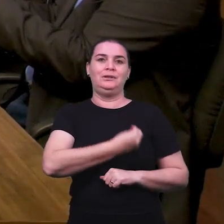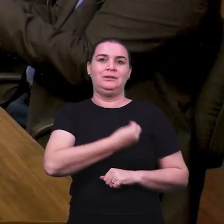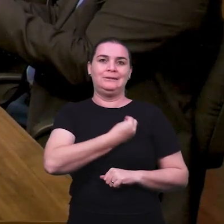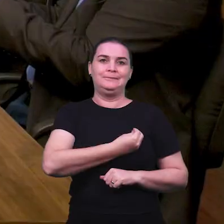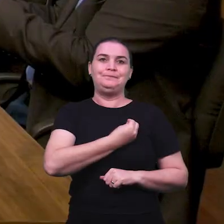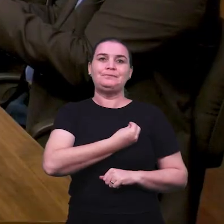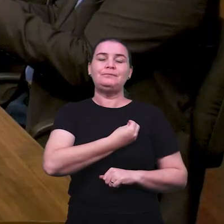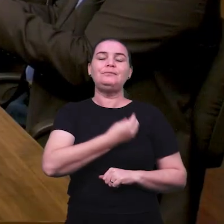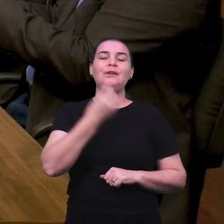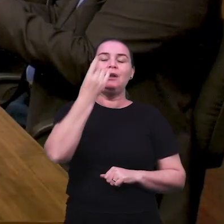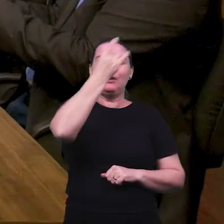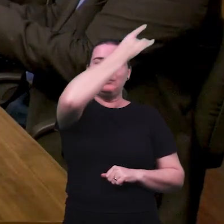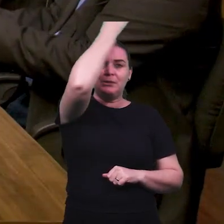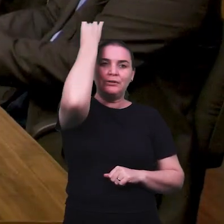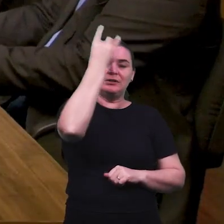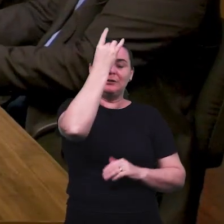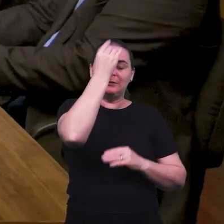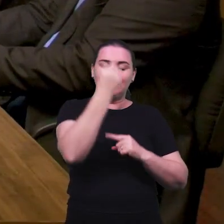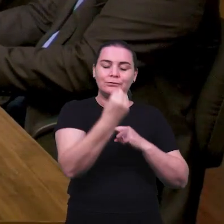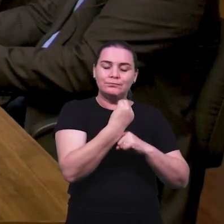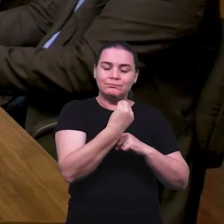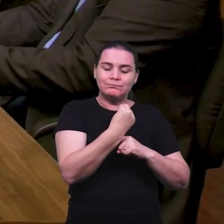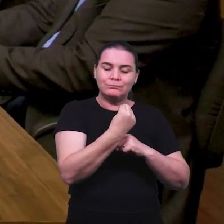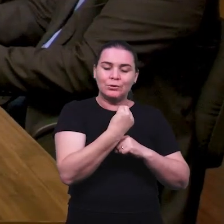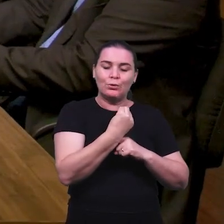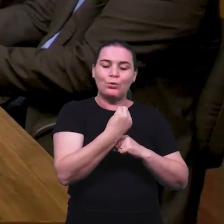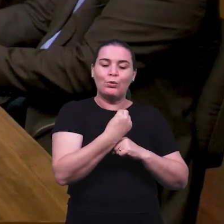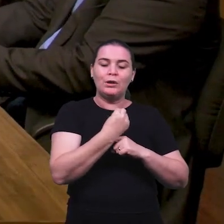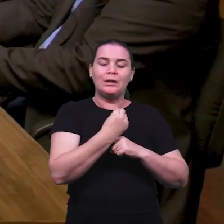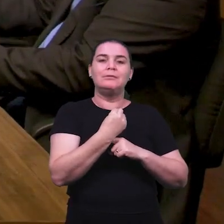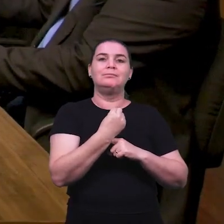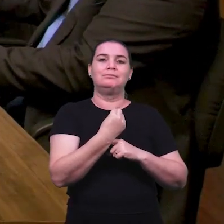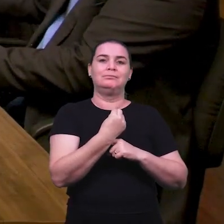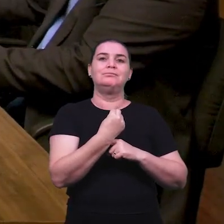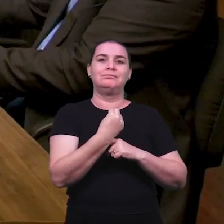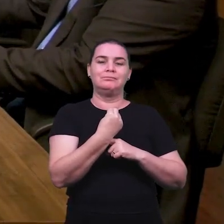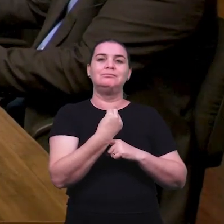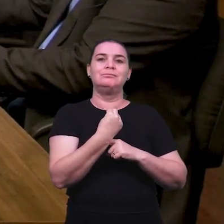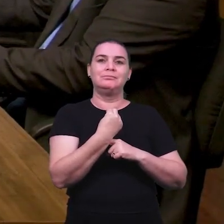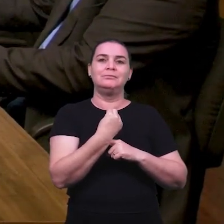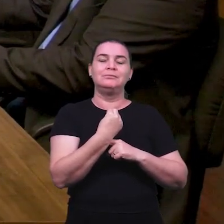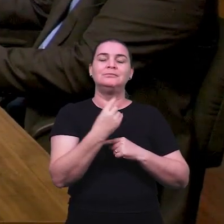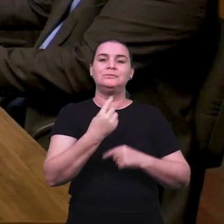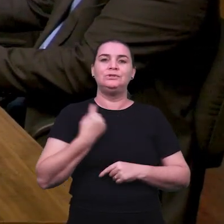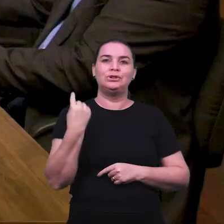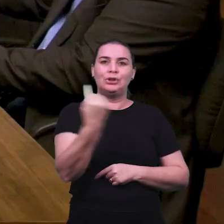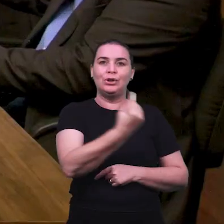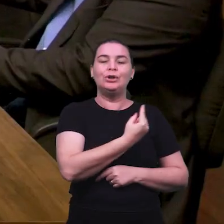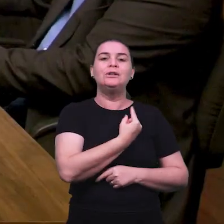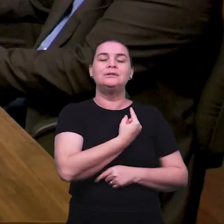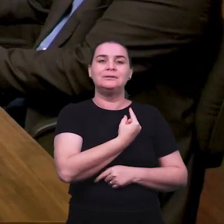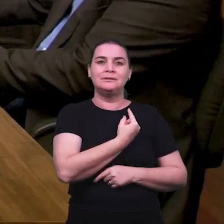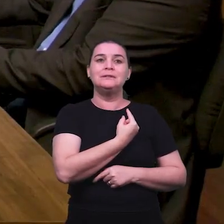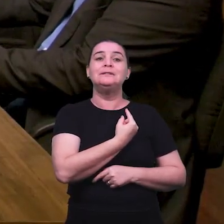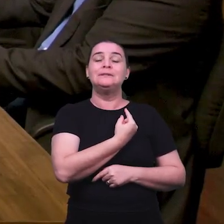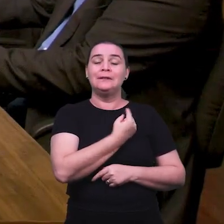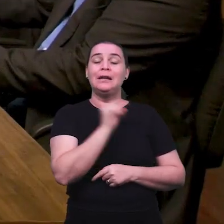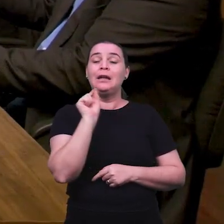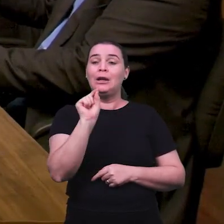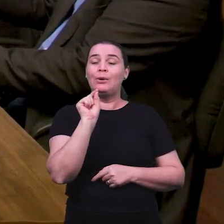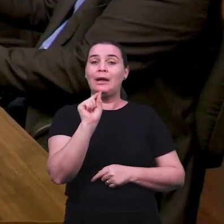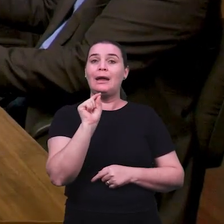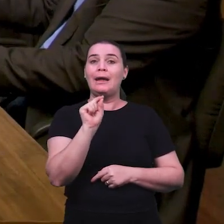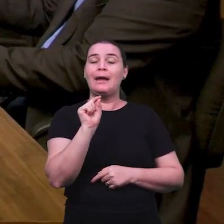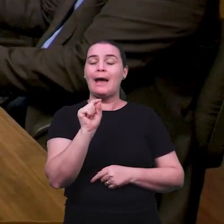agente conservador, né, que opera desta forma. Porém, há que se considerar também que a própria palavra,